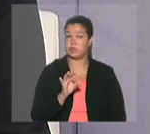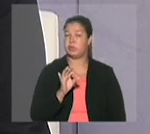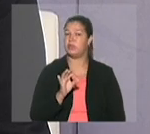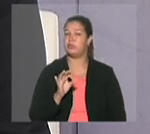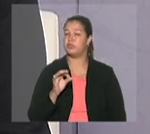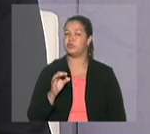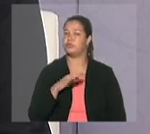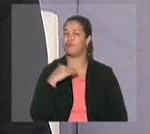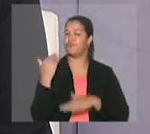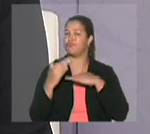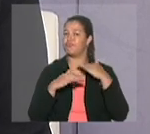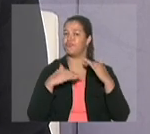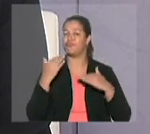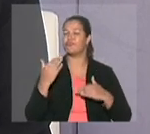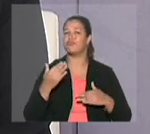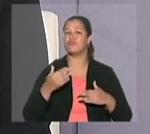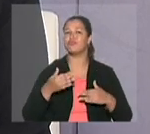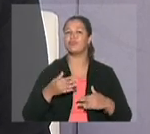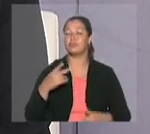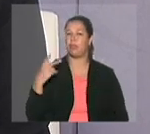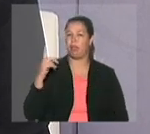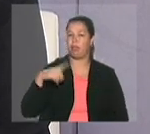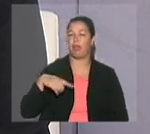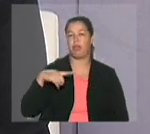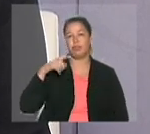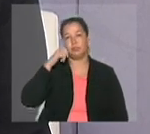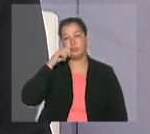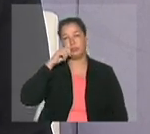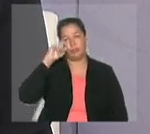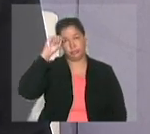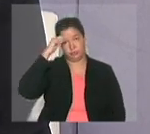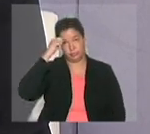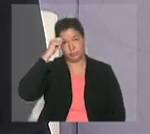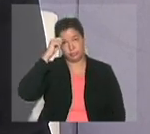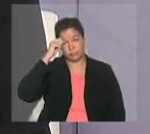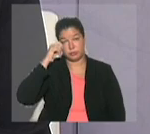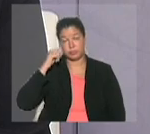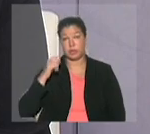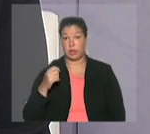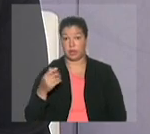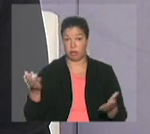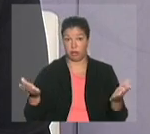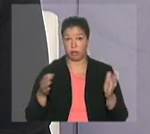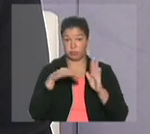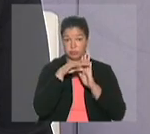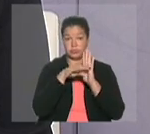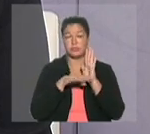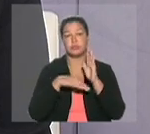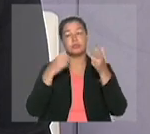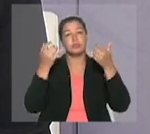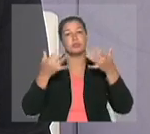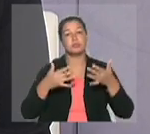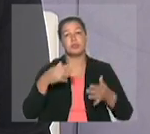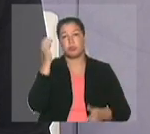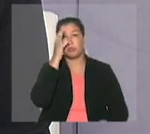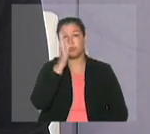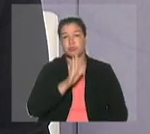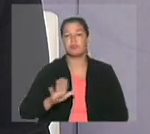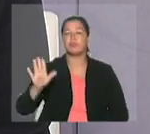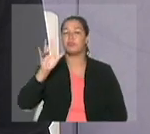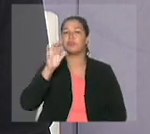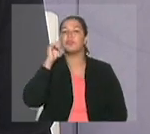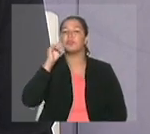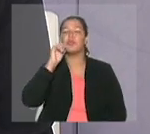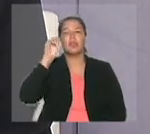60% das vítimas de mortalidade materna são negras. As estatísticas mostram que, no Brasil, as mulheres negras são